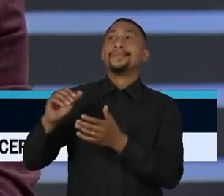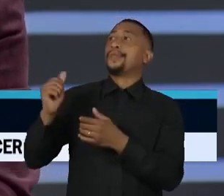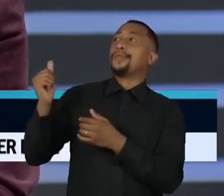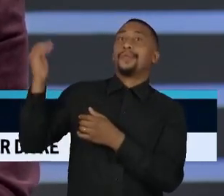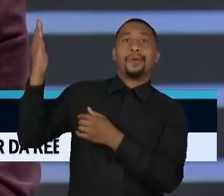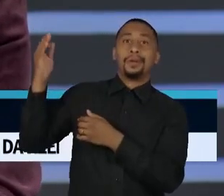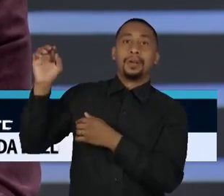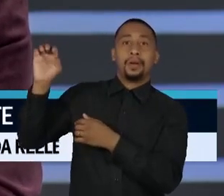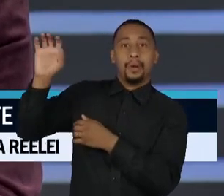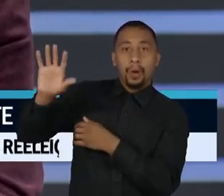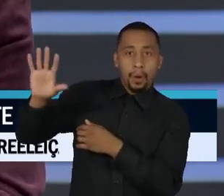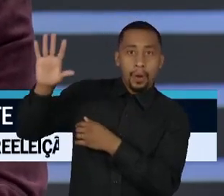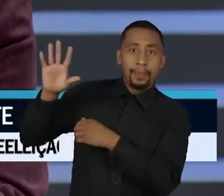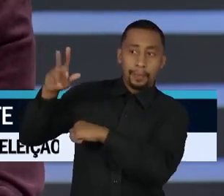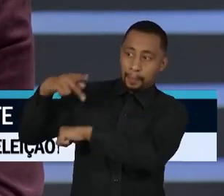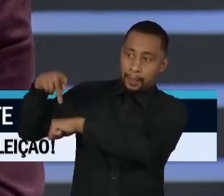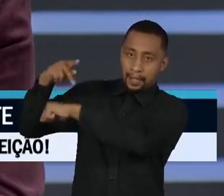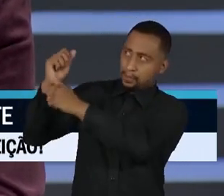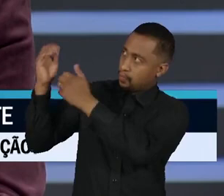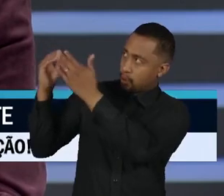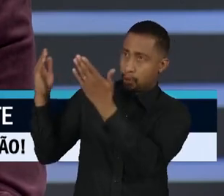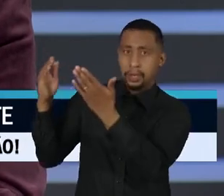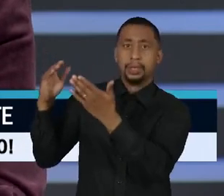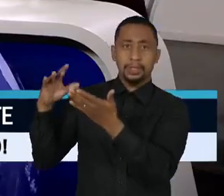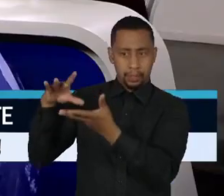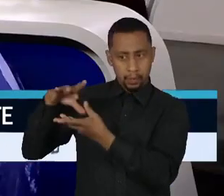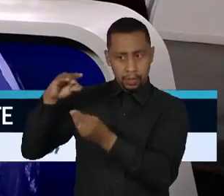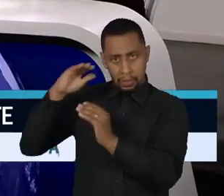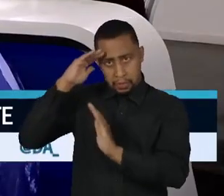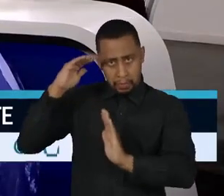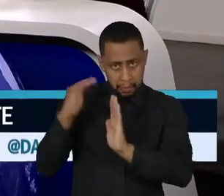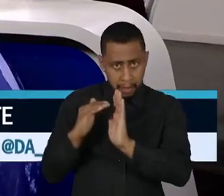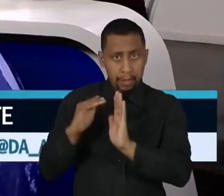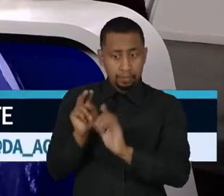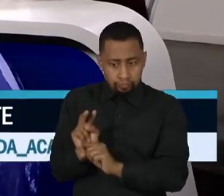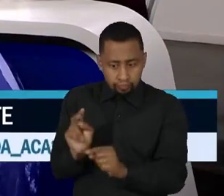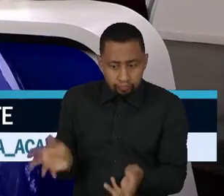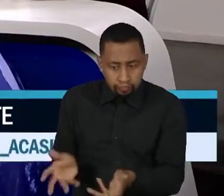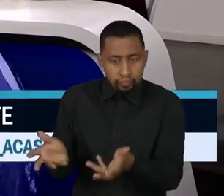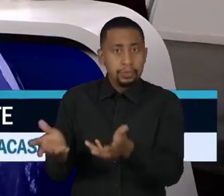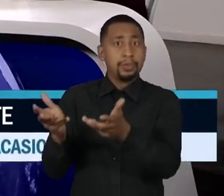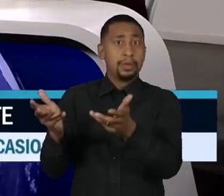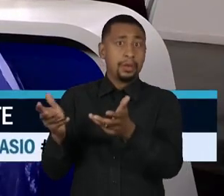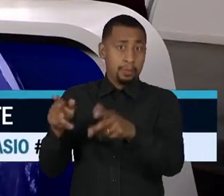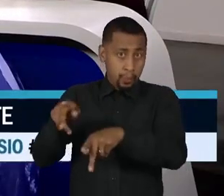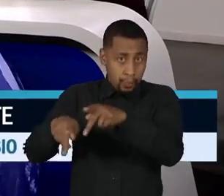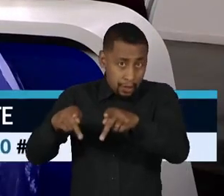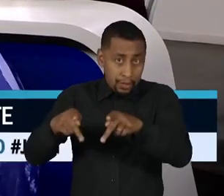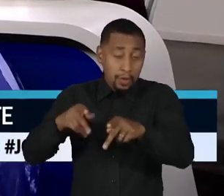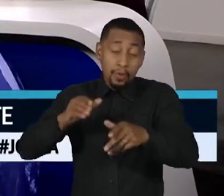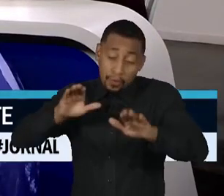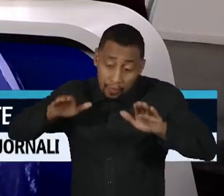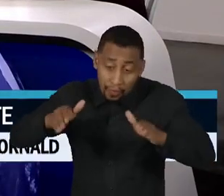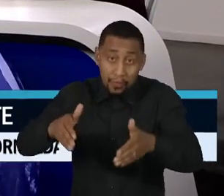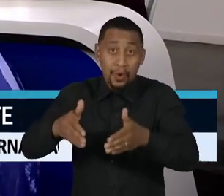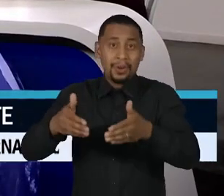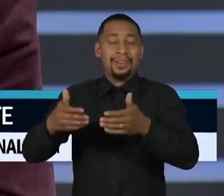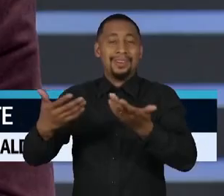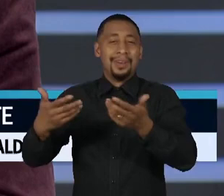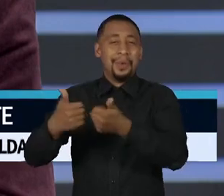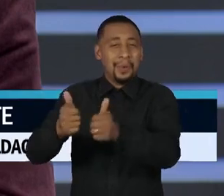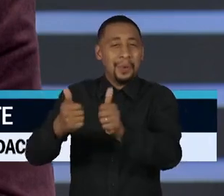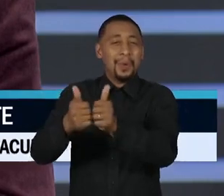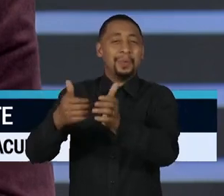país democrático que pensa na população, investimento é no transporte público. Infelizmente, no Brasil não é.